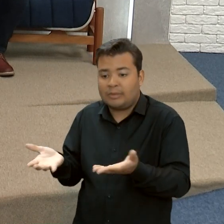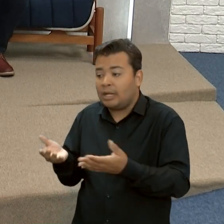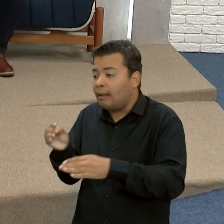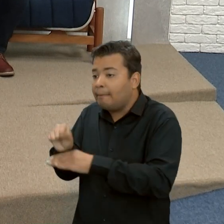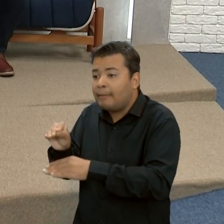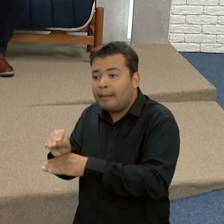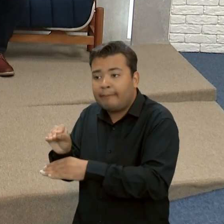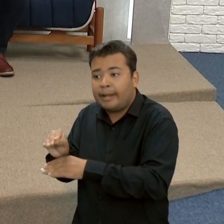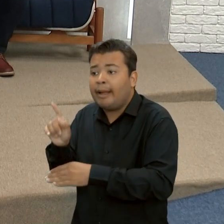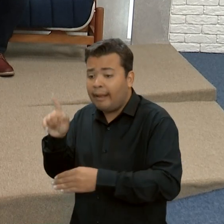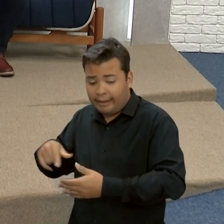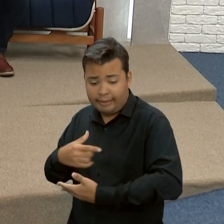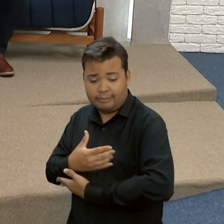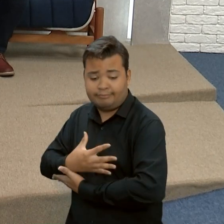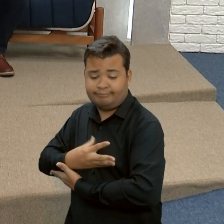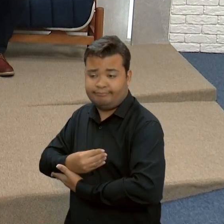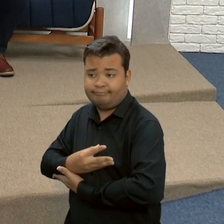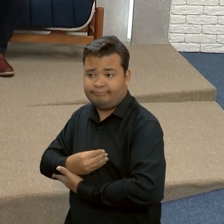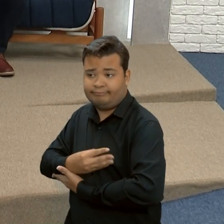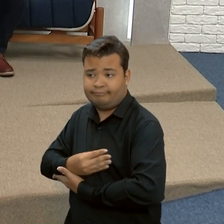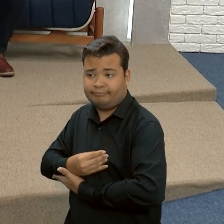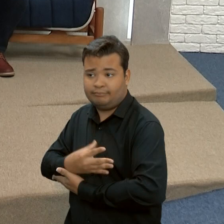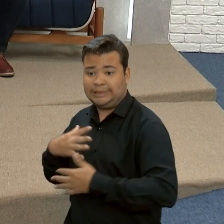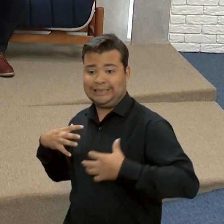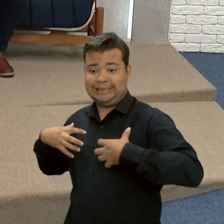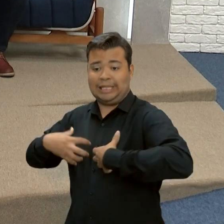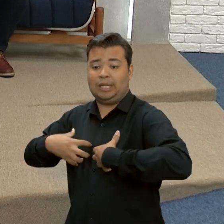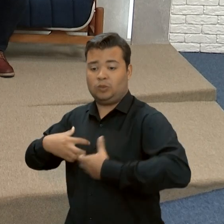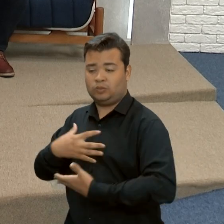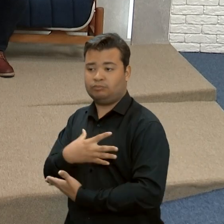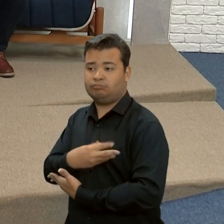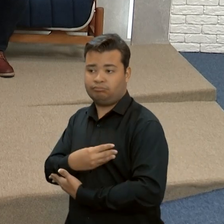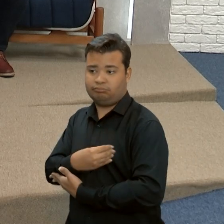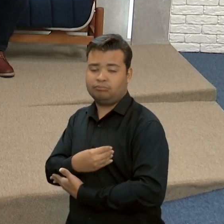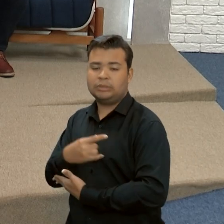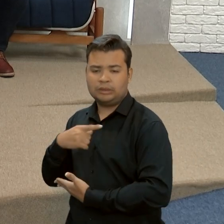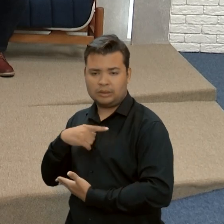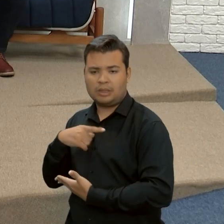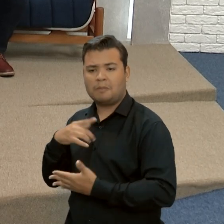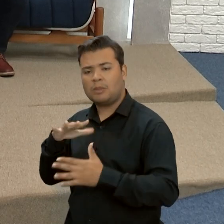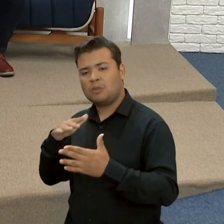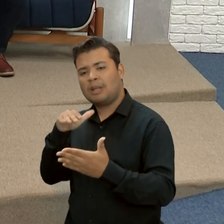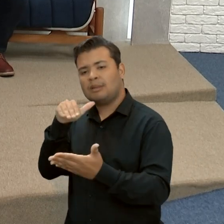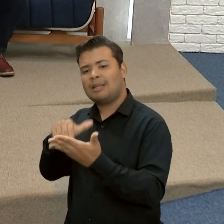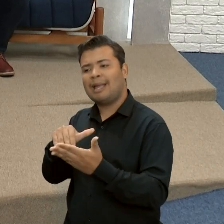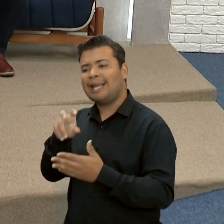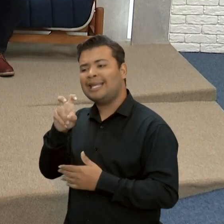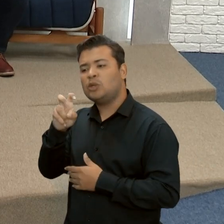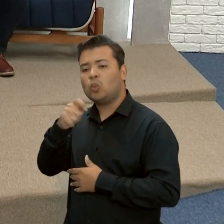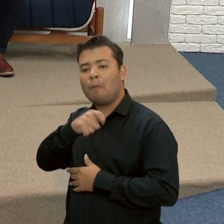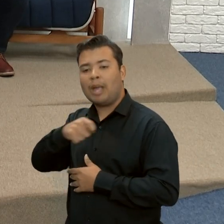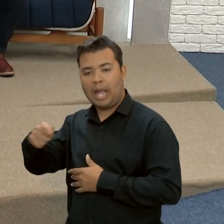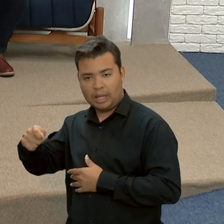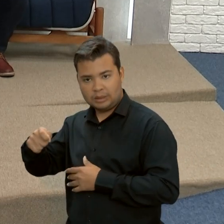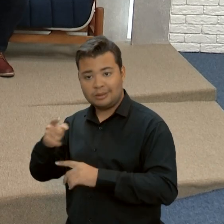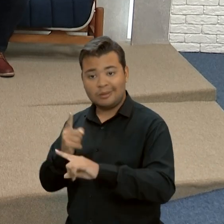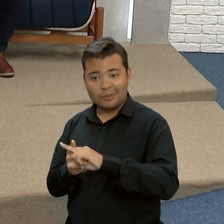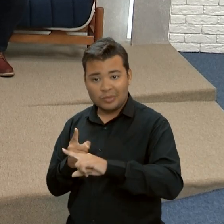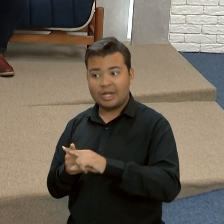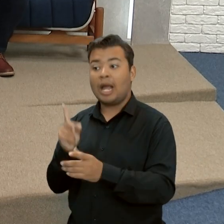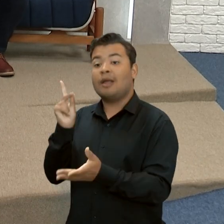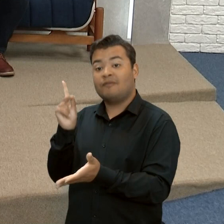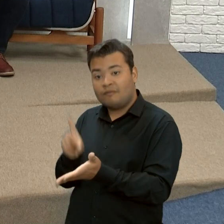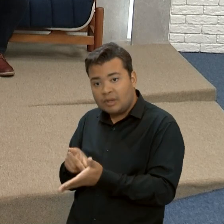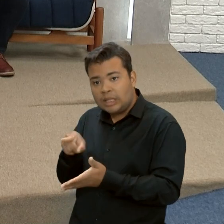mãe nesses primeiros dias, nesses primeiros meses, né? Pelo menos até o 5º mês ali, que é quando a criança começa de fato a se alimentar